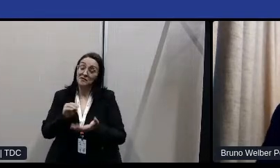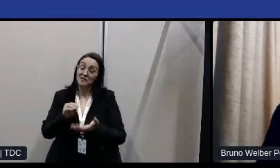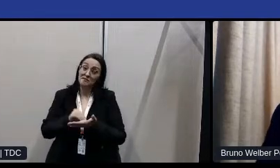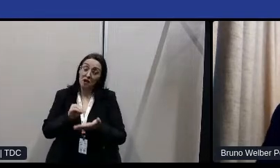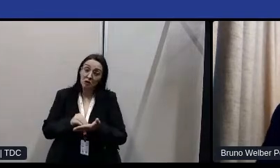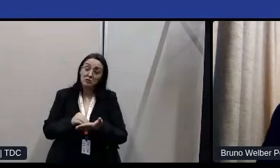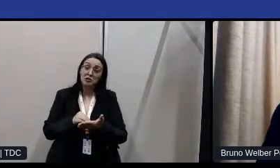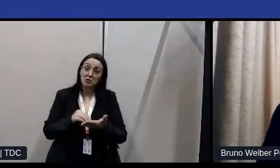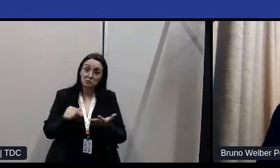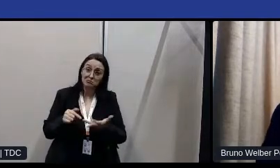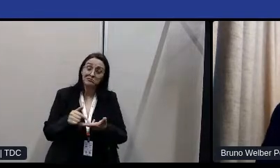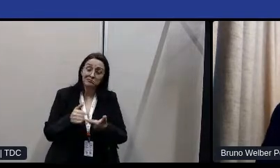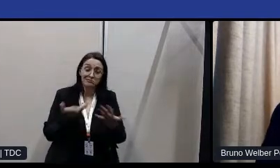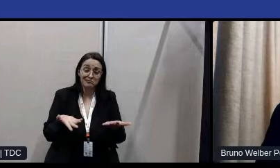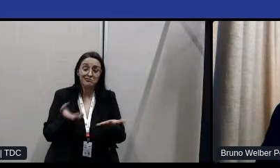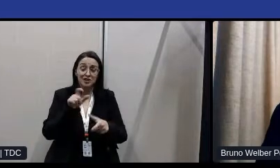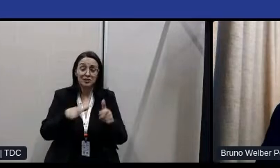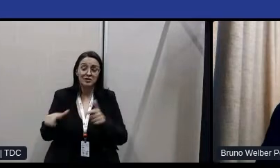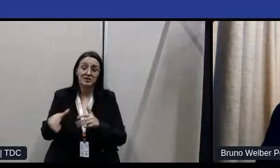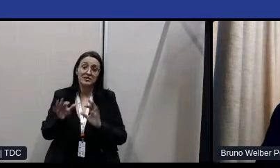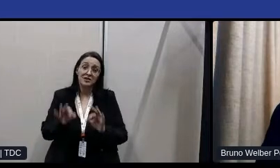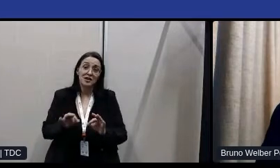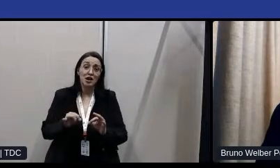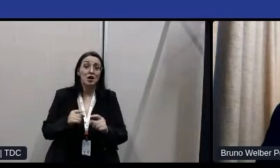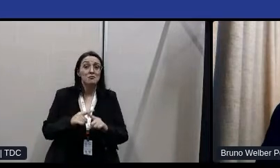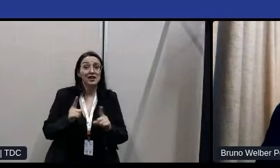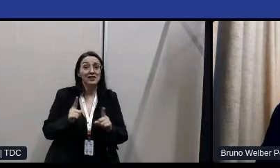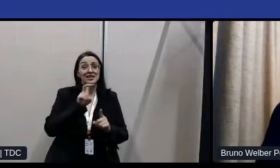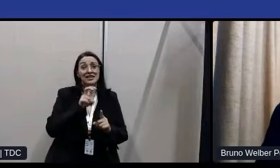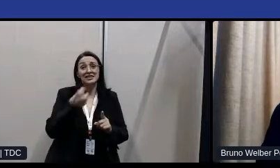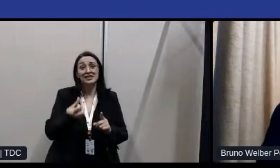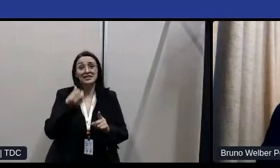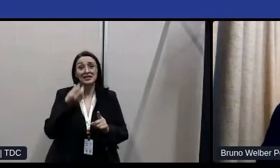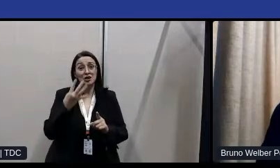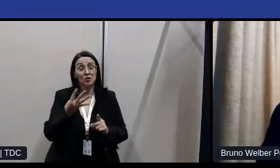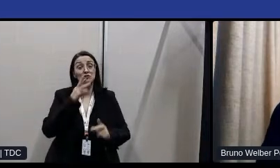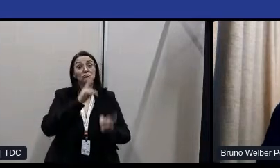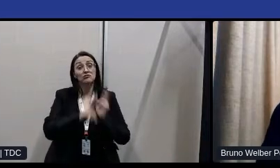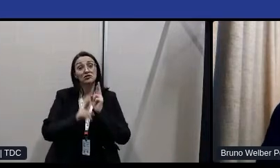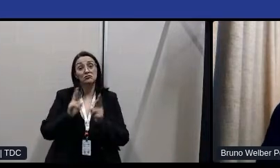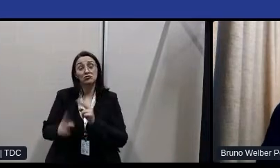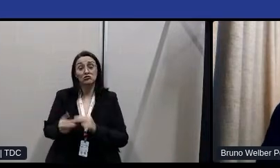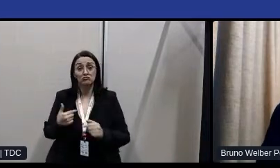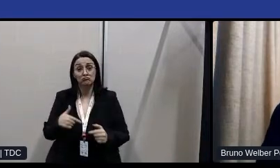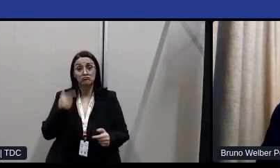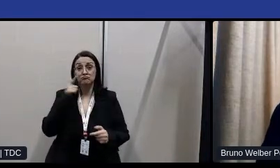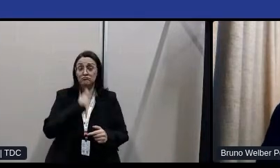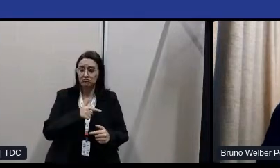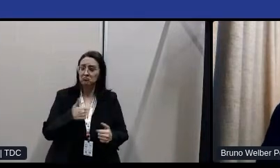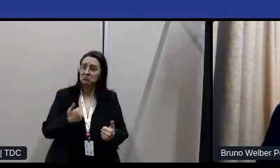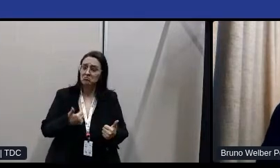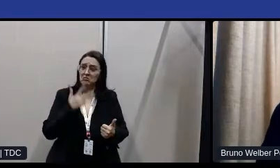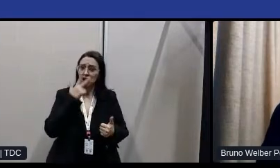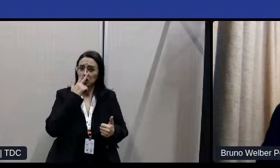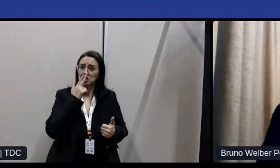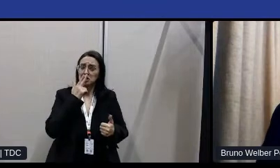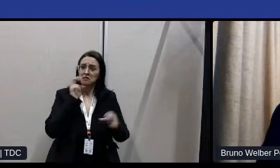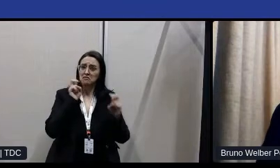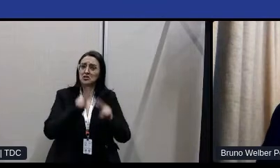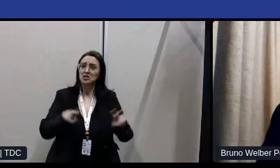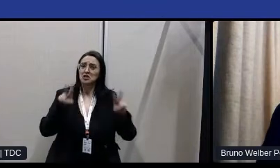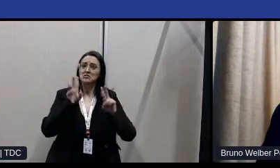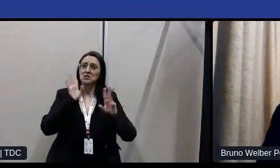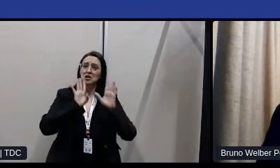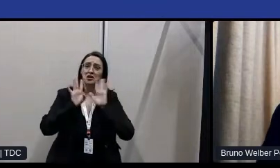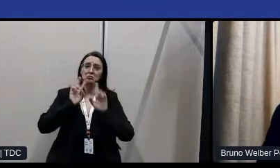para esse objetivo? Falta, mas de termos 564 respostas, para a gente já dá uma visão muito legal, já é uma